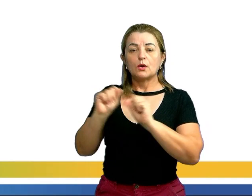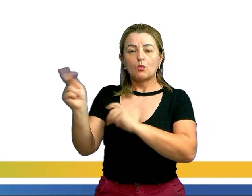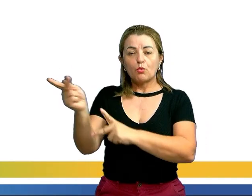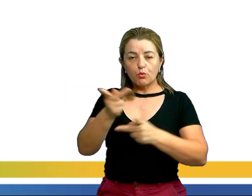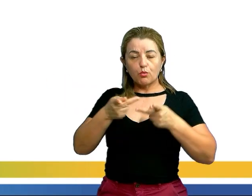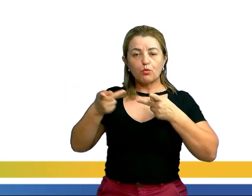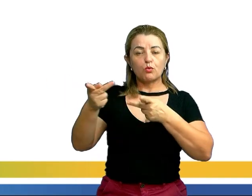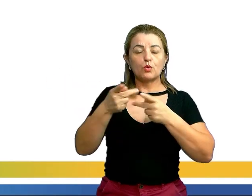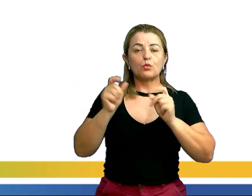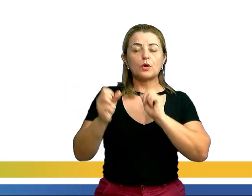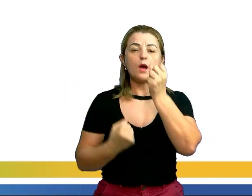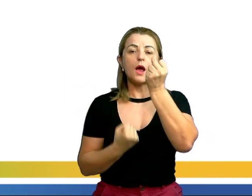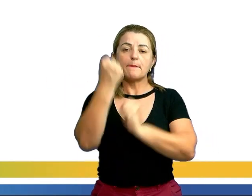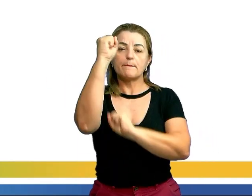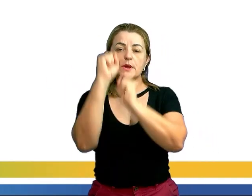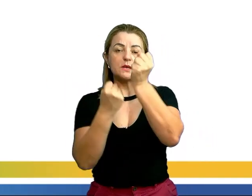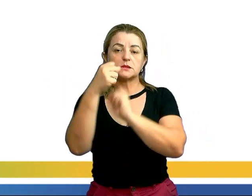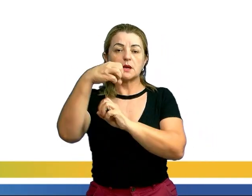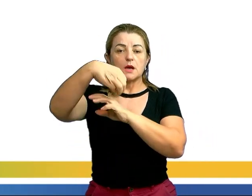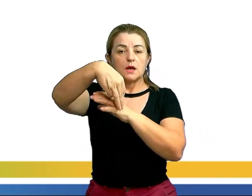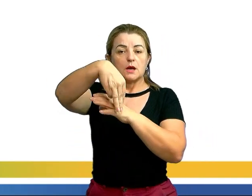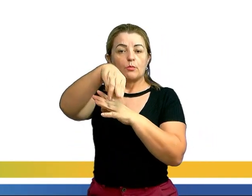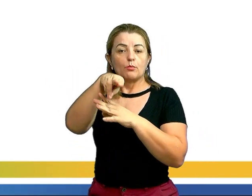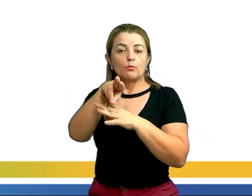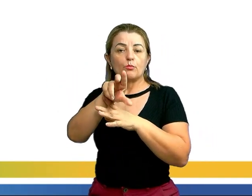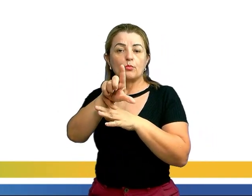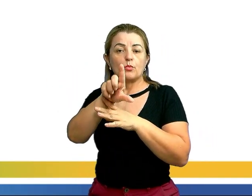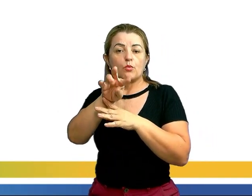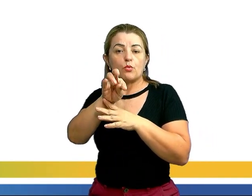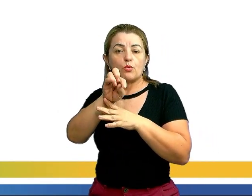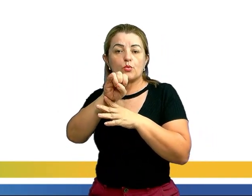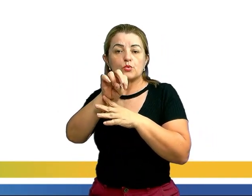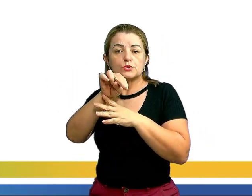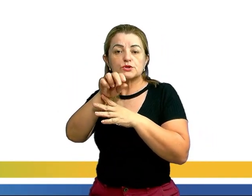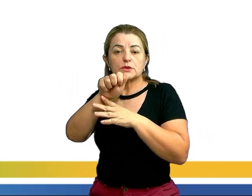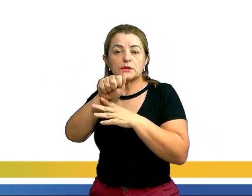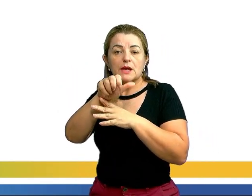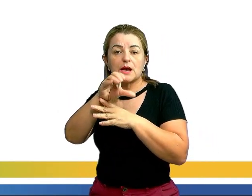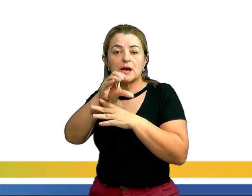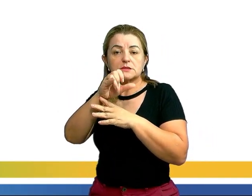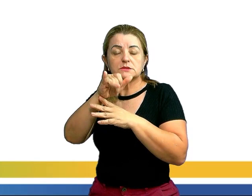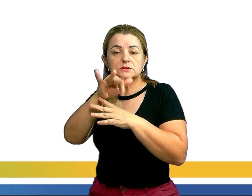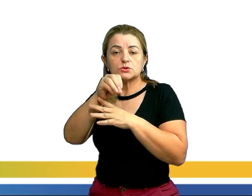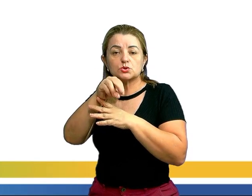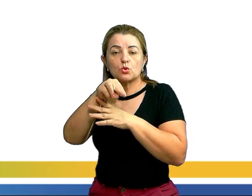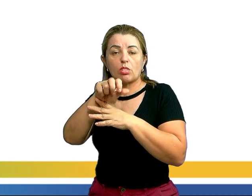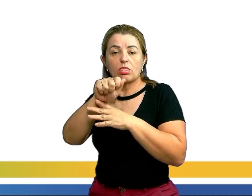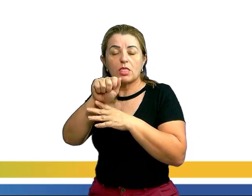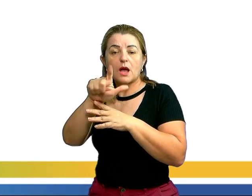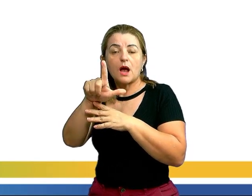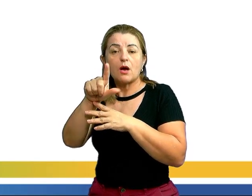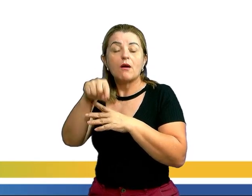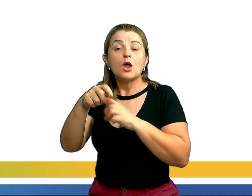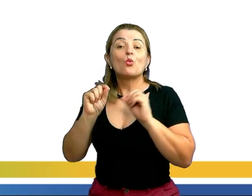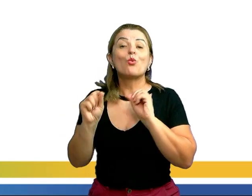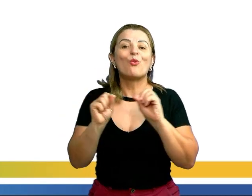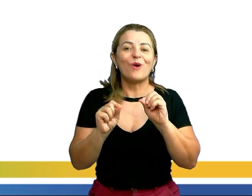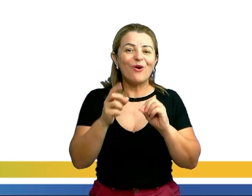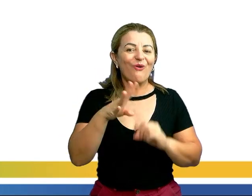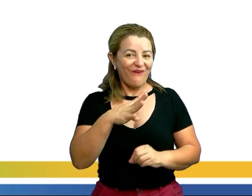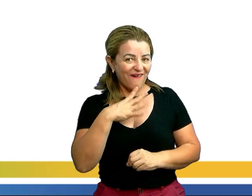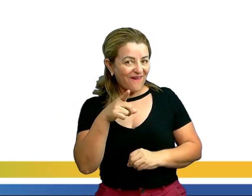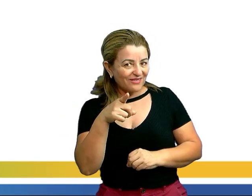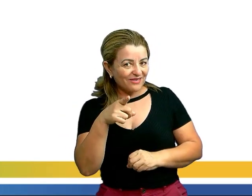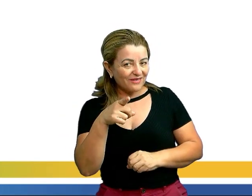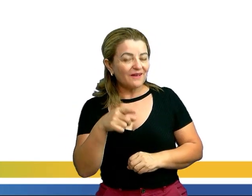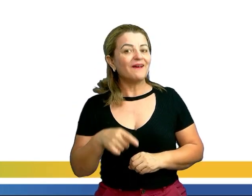primeira multinacional a chegar no Brasil, né, através do plano de metas aí do JK era a Volkswagen, né?